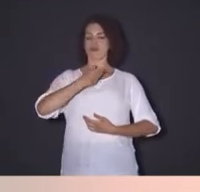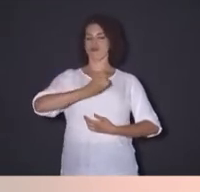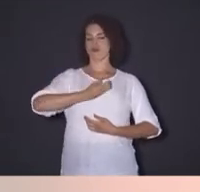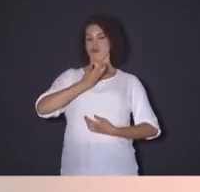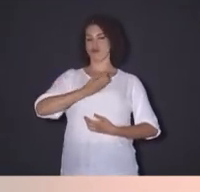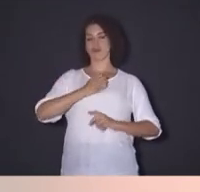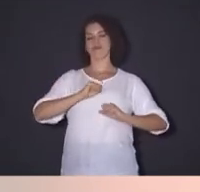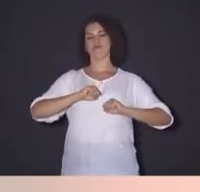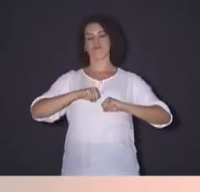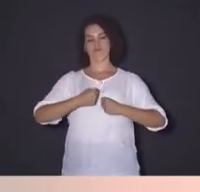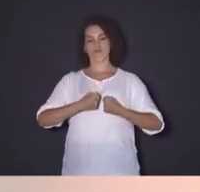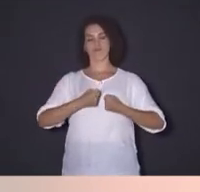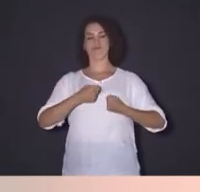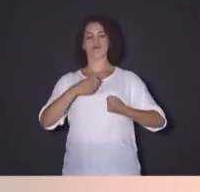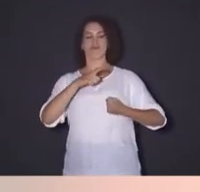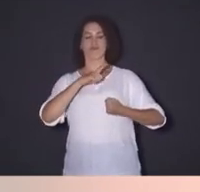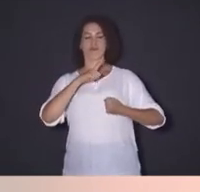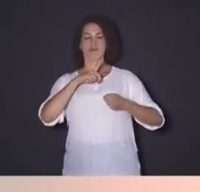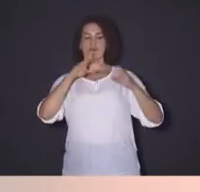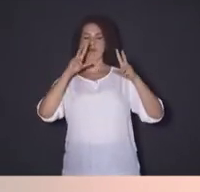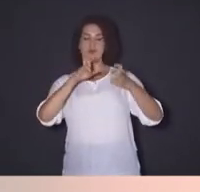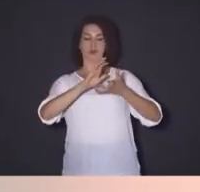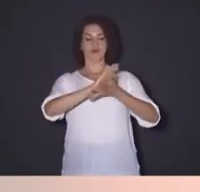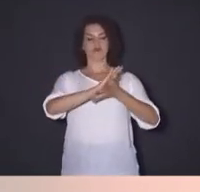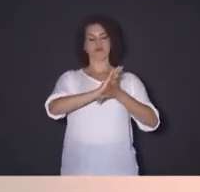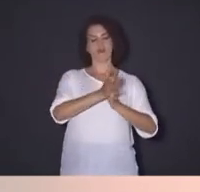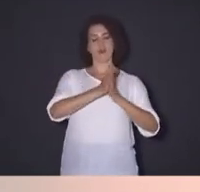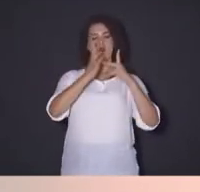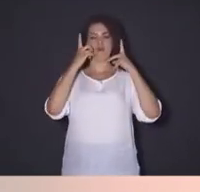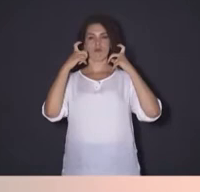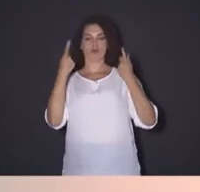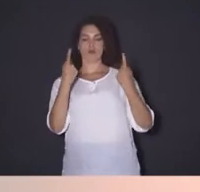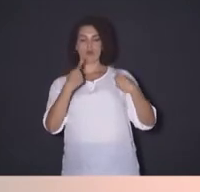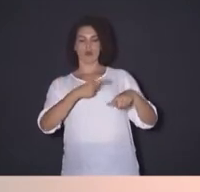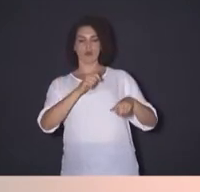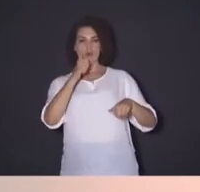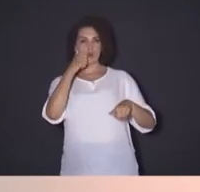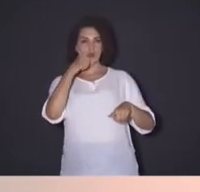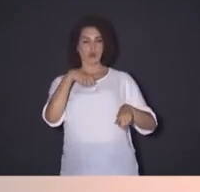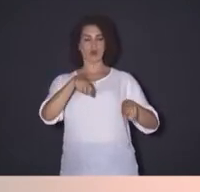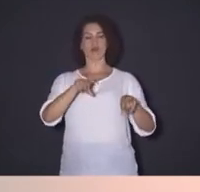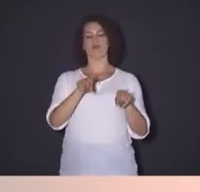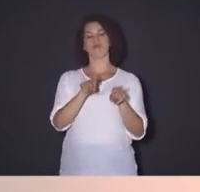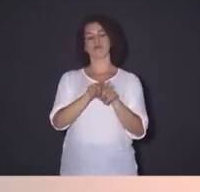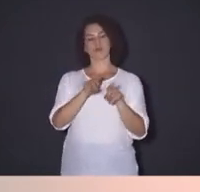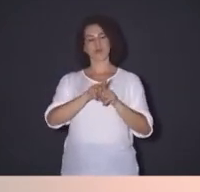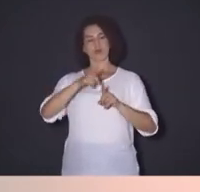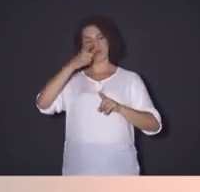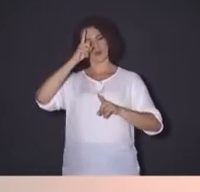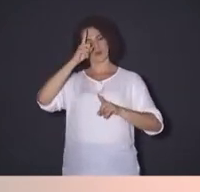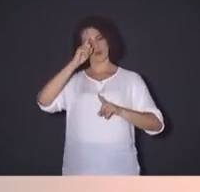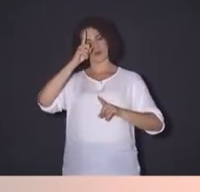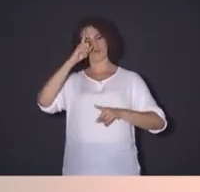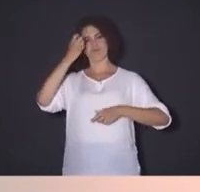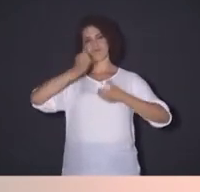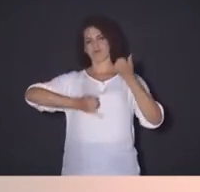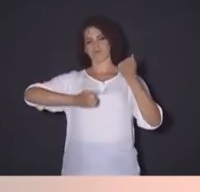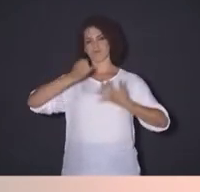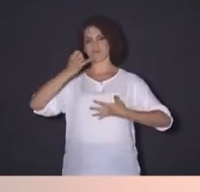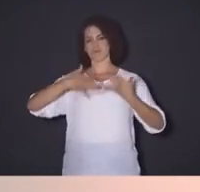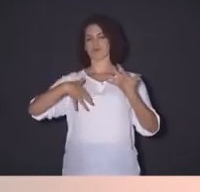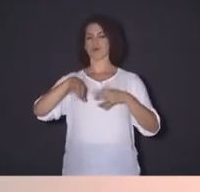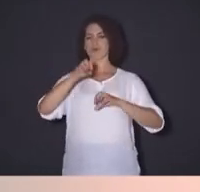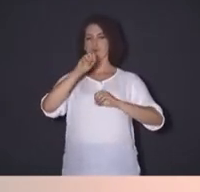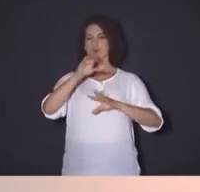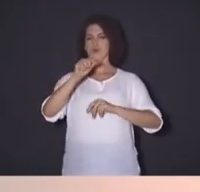trago temas como racismo, violência contra a mulher e tento desmistificar isso a cada dia. O Educa 7 Minutos